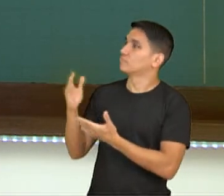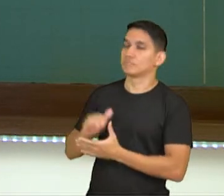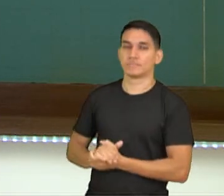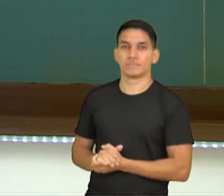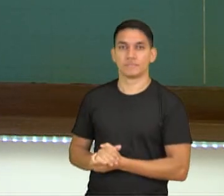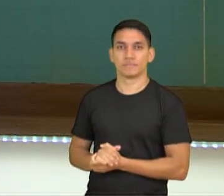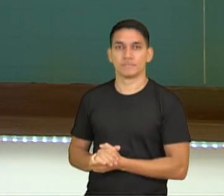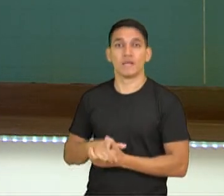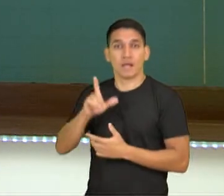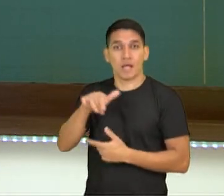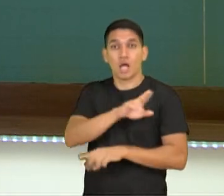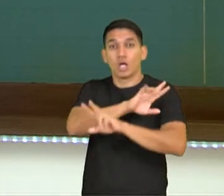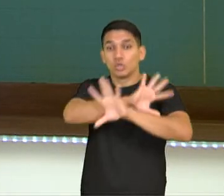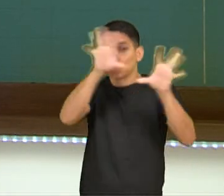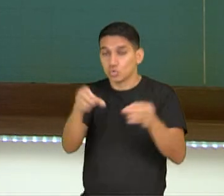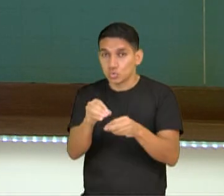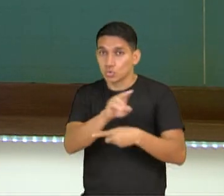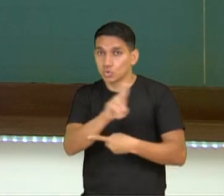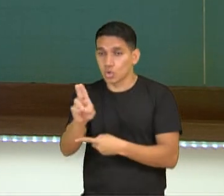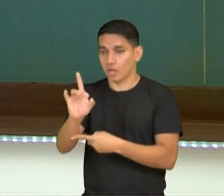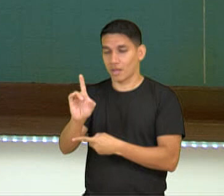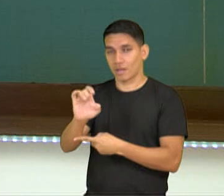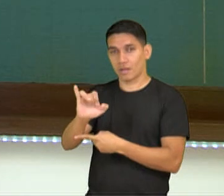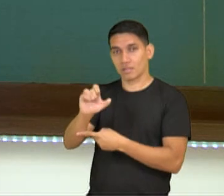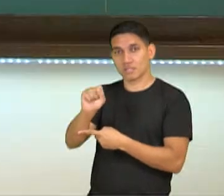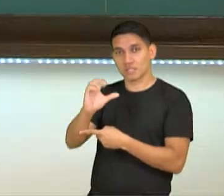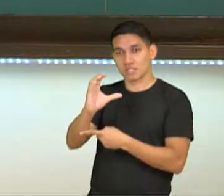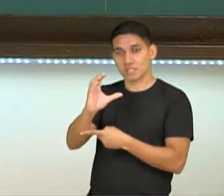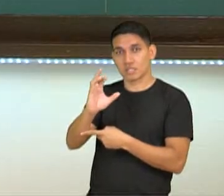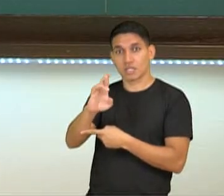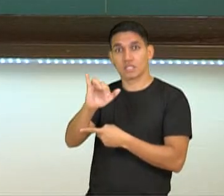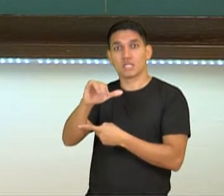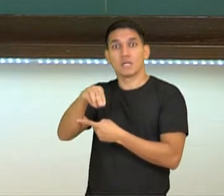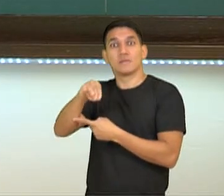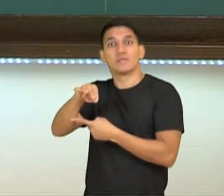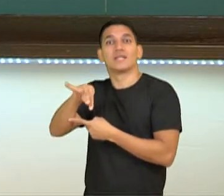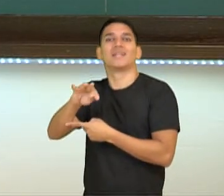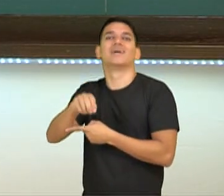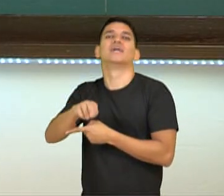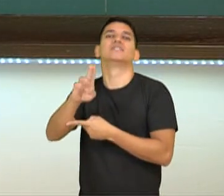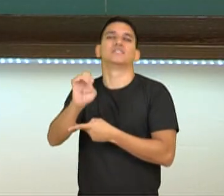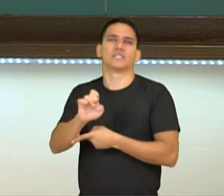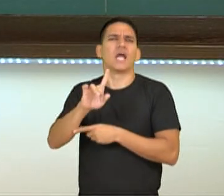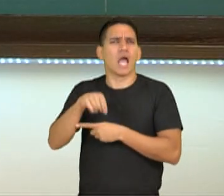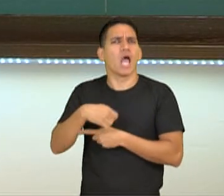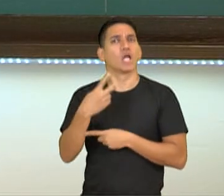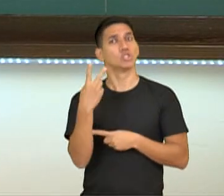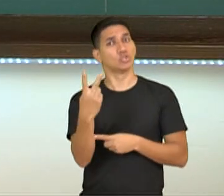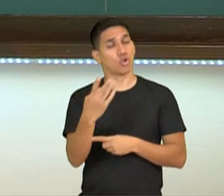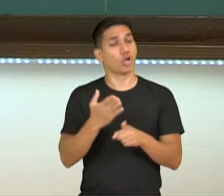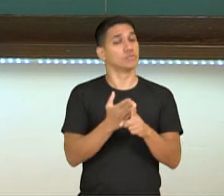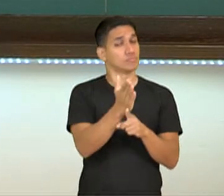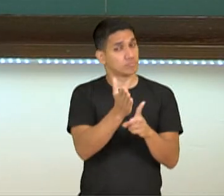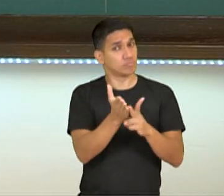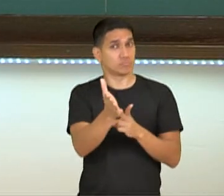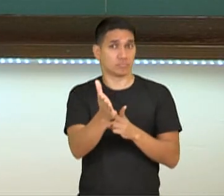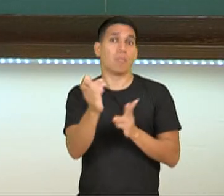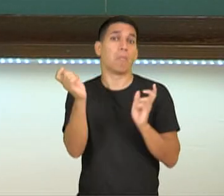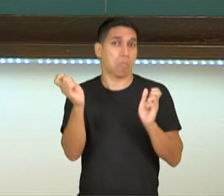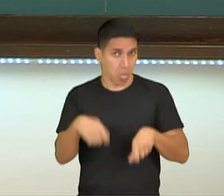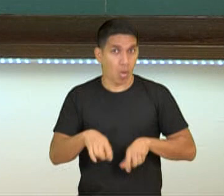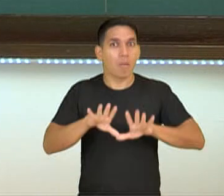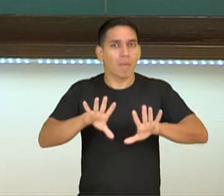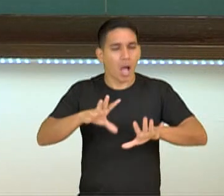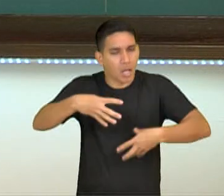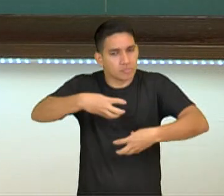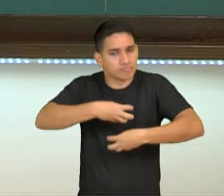de discriminante, divididos por 2 vezes o a. São duas formas de calcular, mas que chegará no mesmo resultado, tá